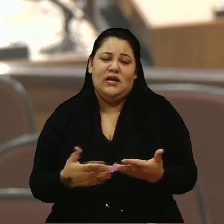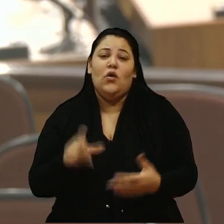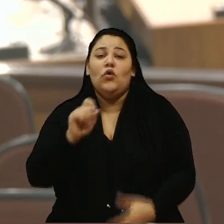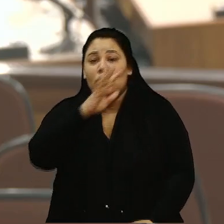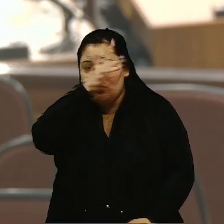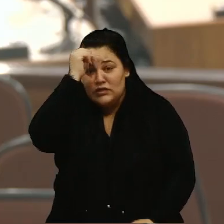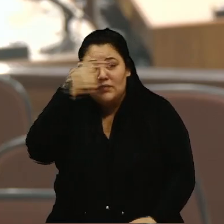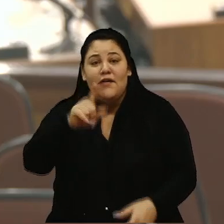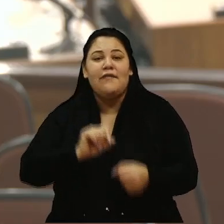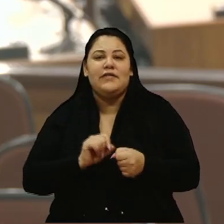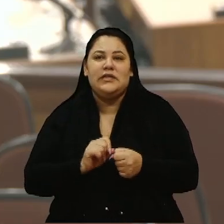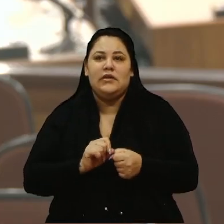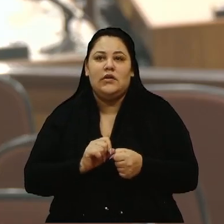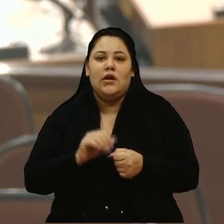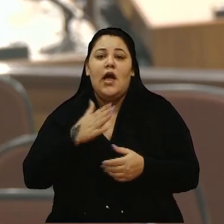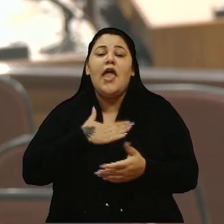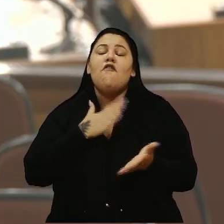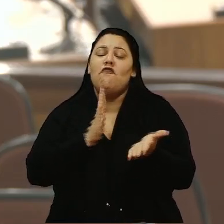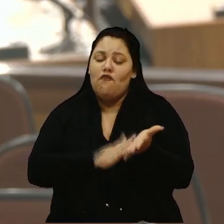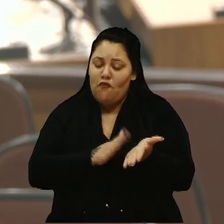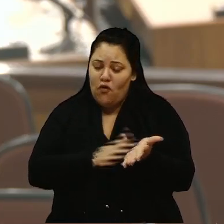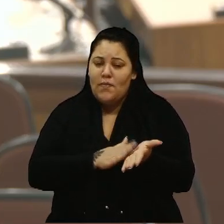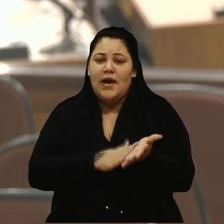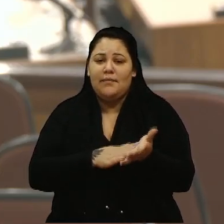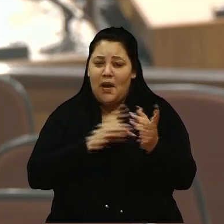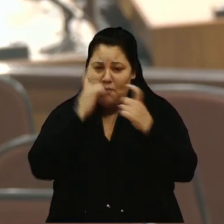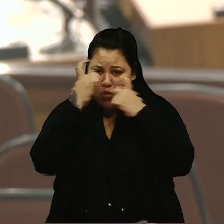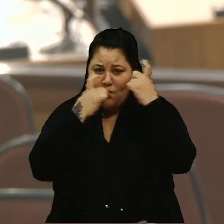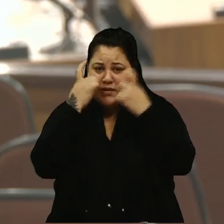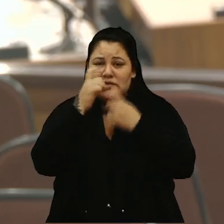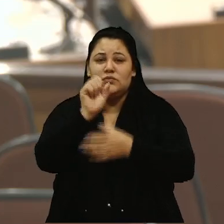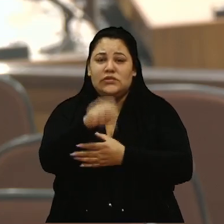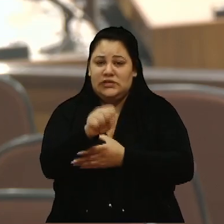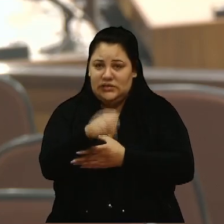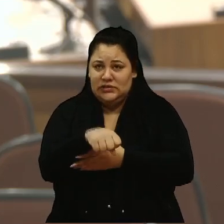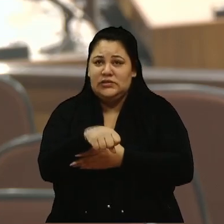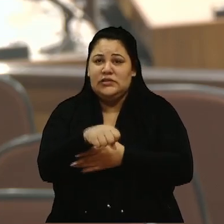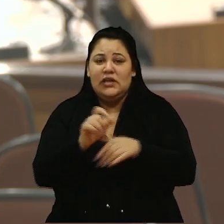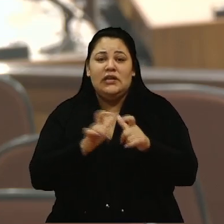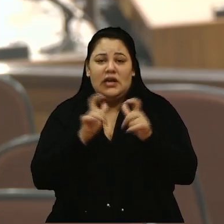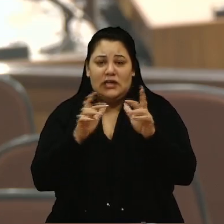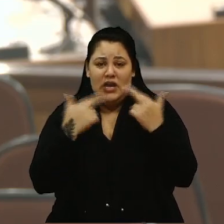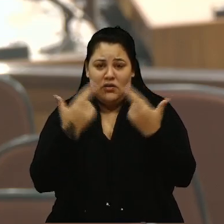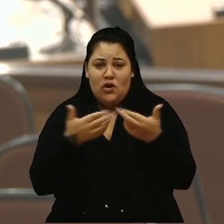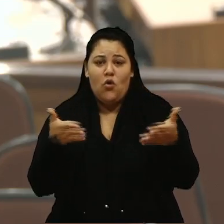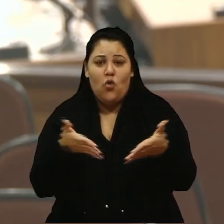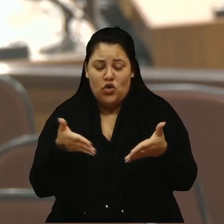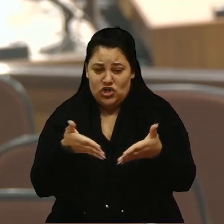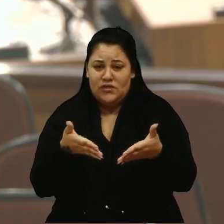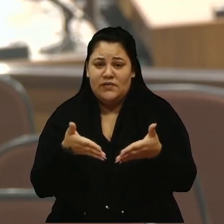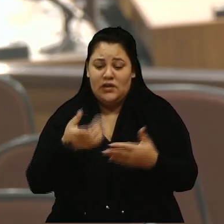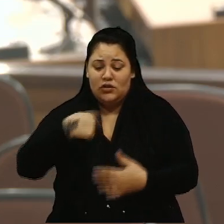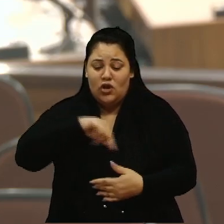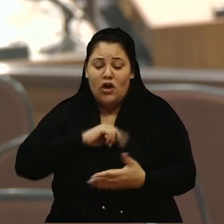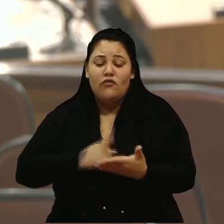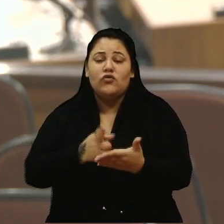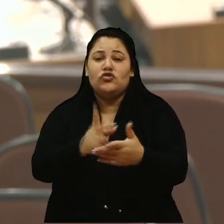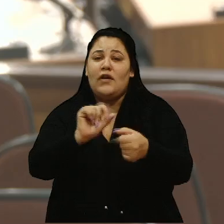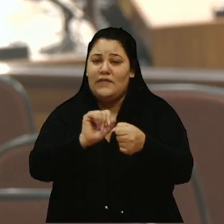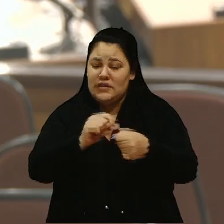fazendo? Essa, então, é a minha cobrança, foi a minha cobrança no grande expediente, e a gente vai continuar fazendo esse